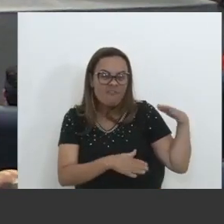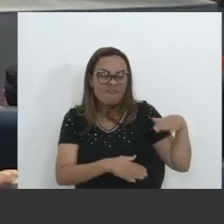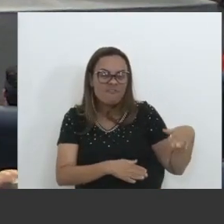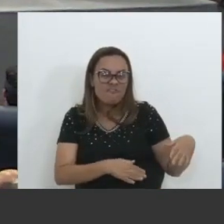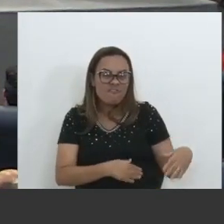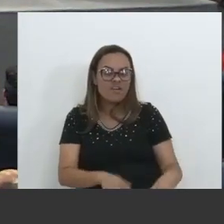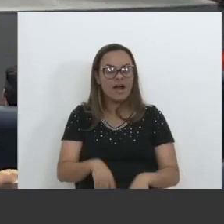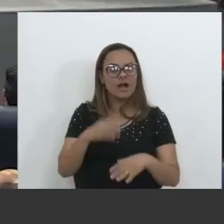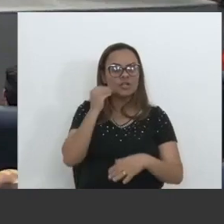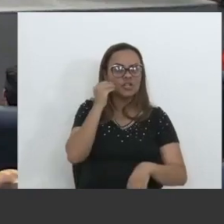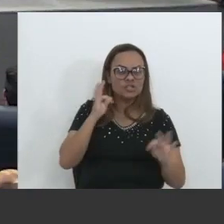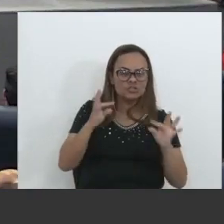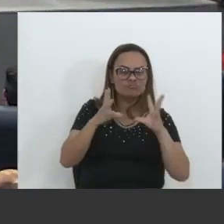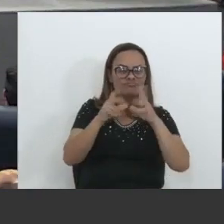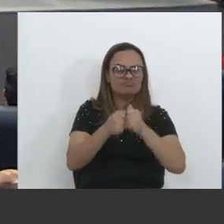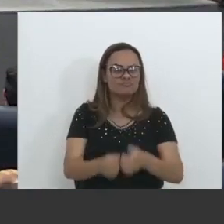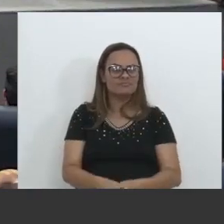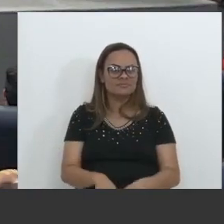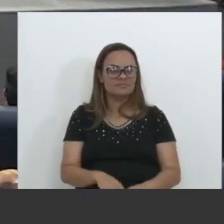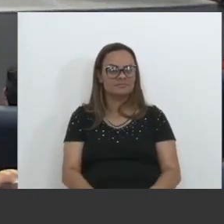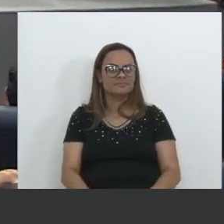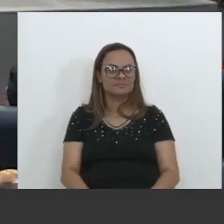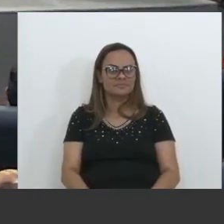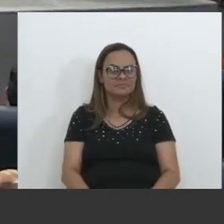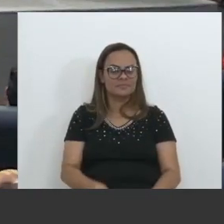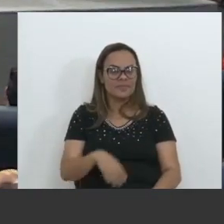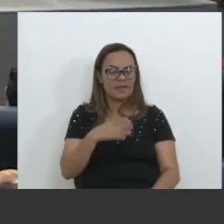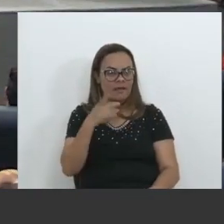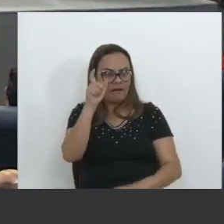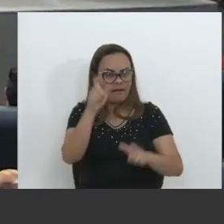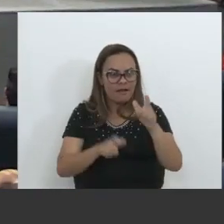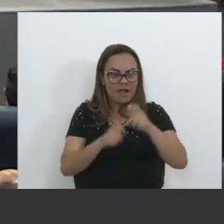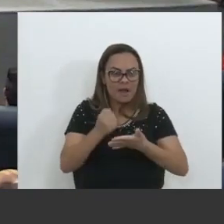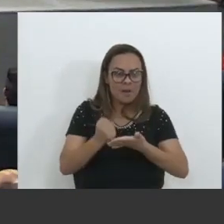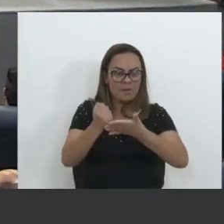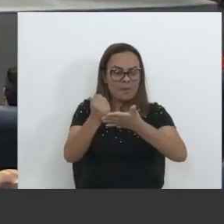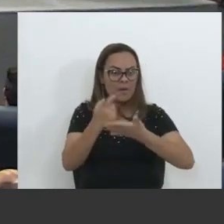de já fez rapaz aqui ó